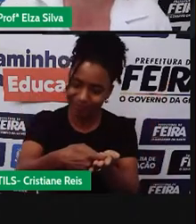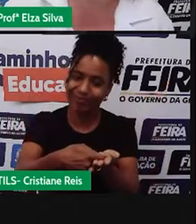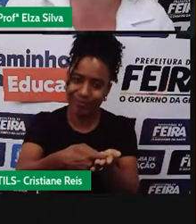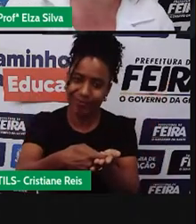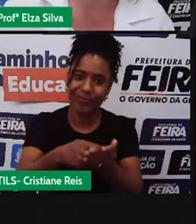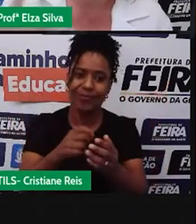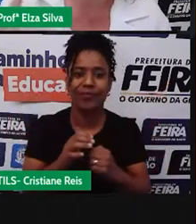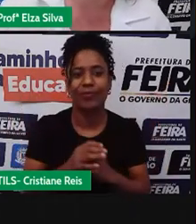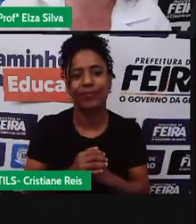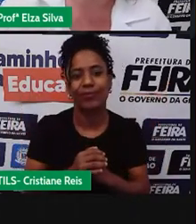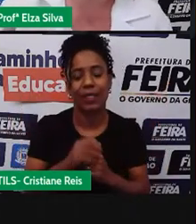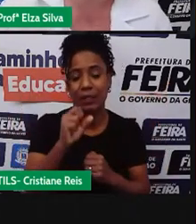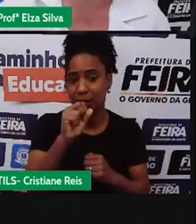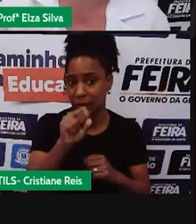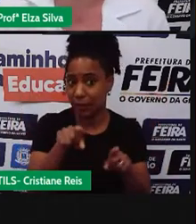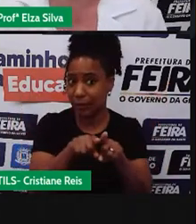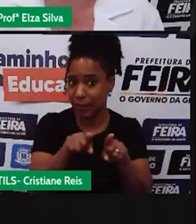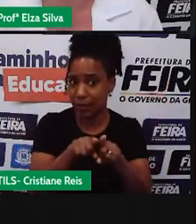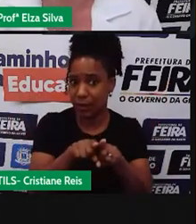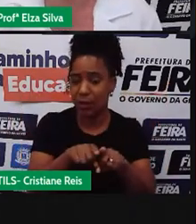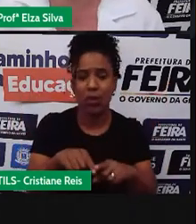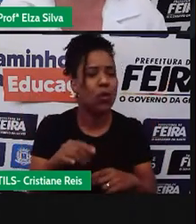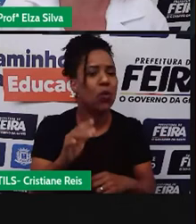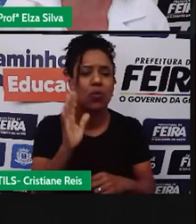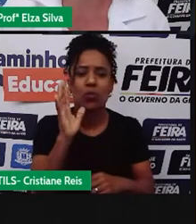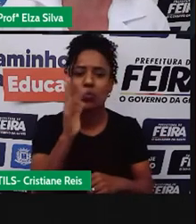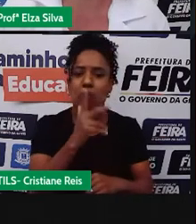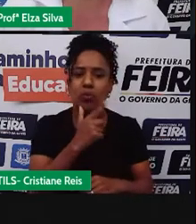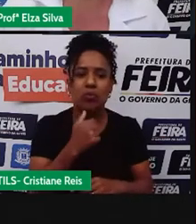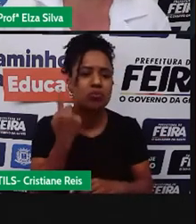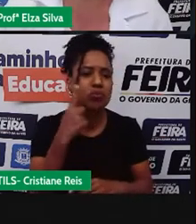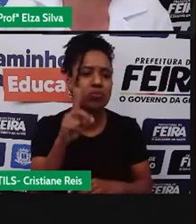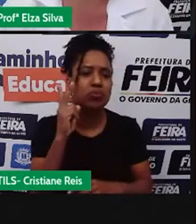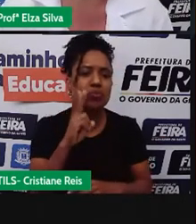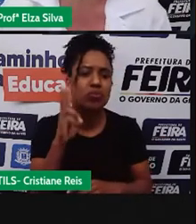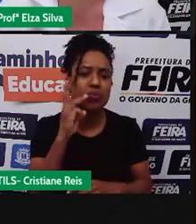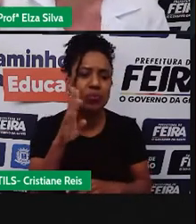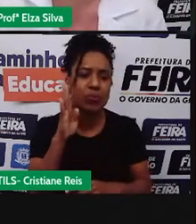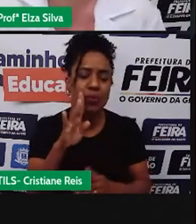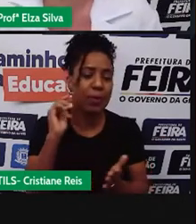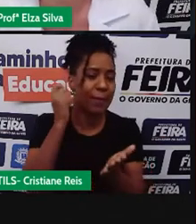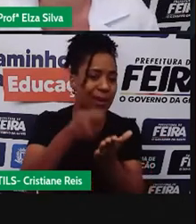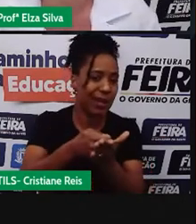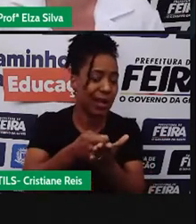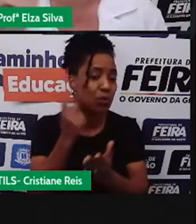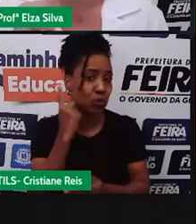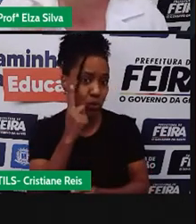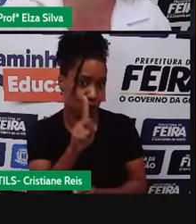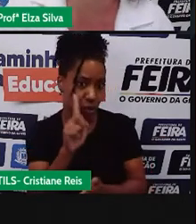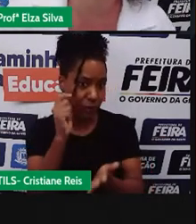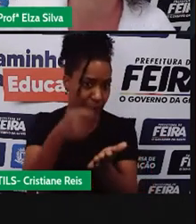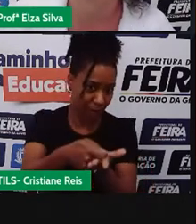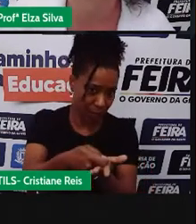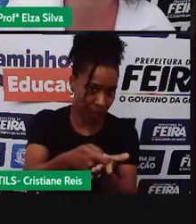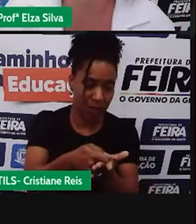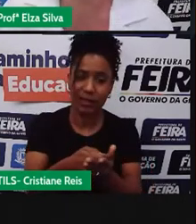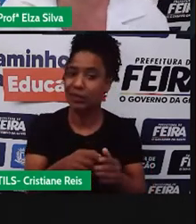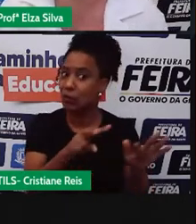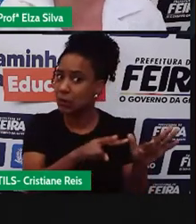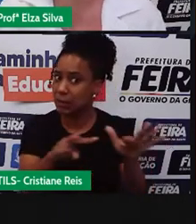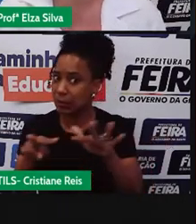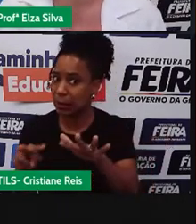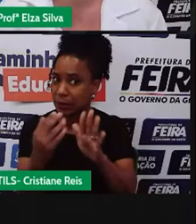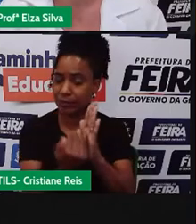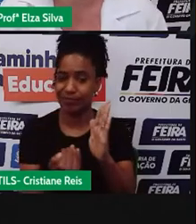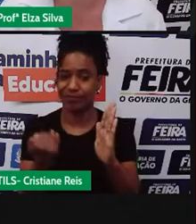Por exemplo, se o anúncio for durar um dia, é um preço. Ah, é um anúncio para uma semana. Já é um preço mais